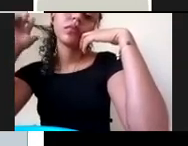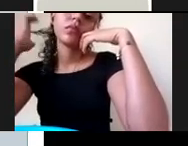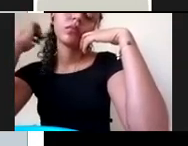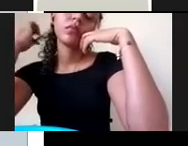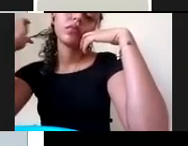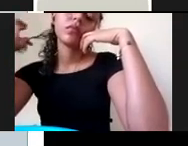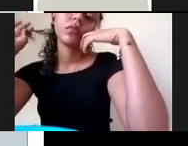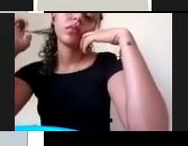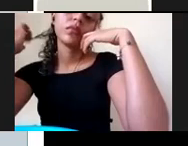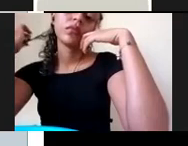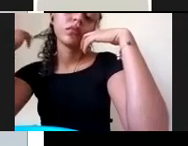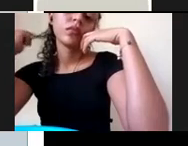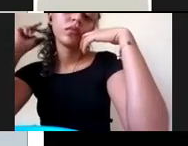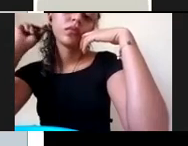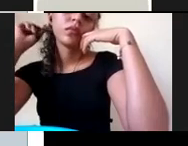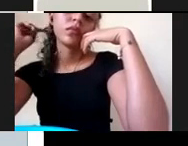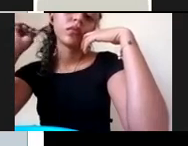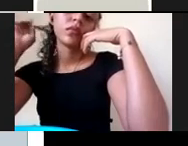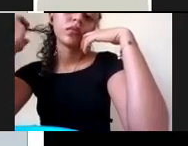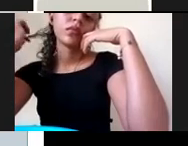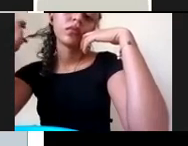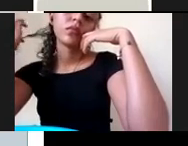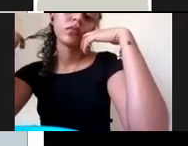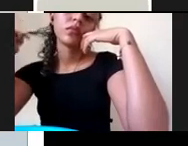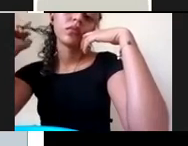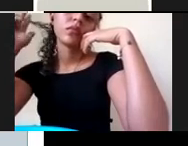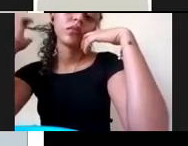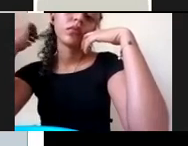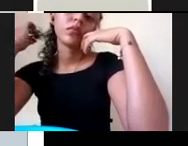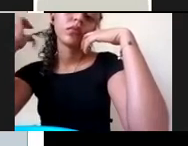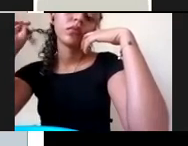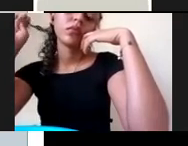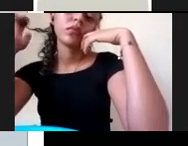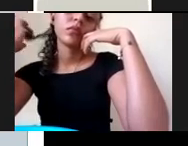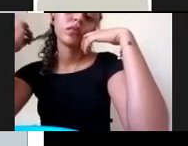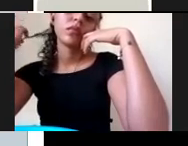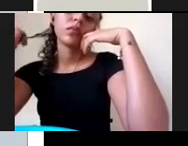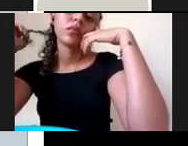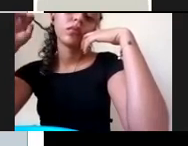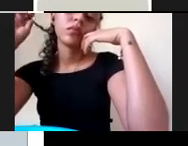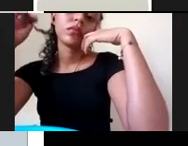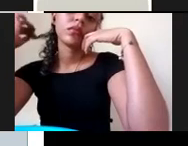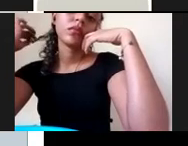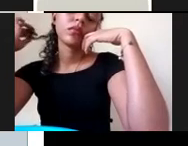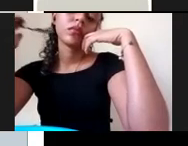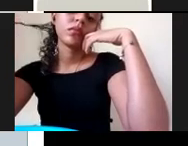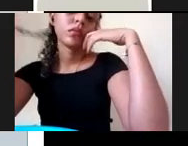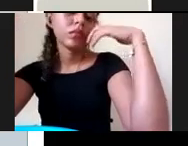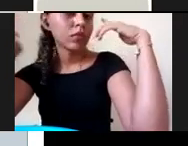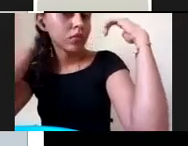gente vai ver no outro que é difícil da palpação. Então, a ausculta é o tipo